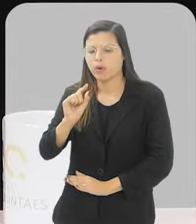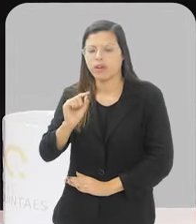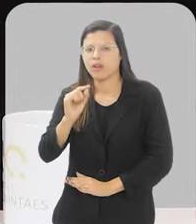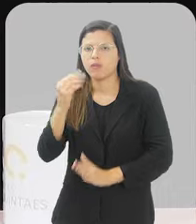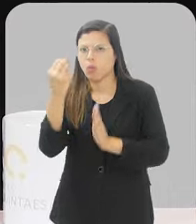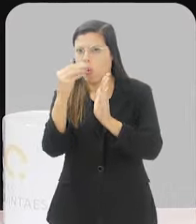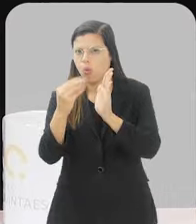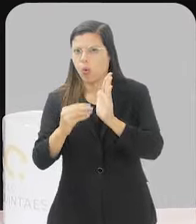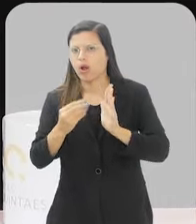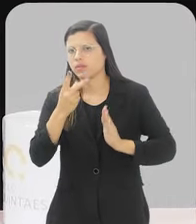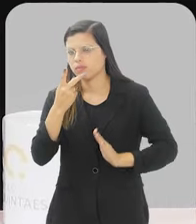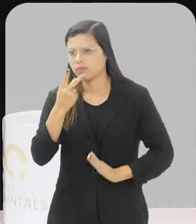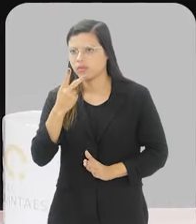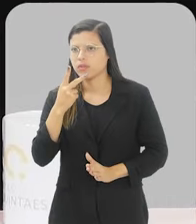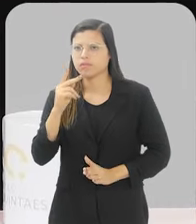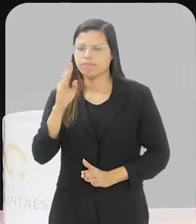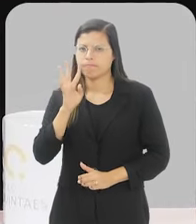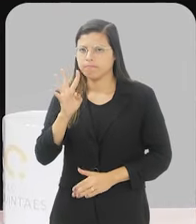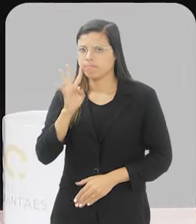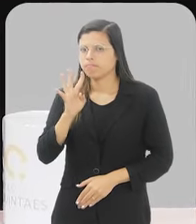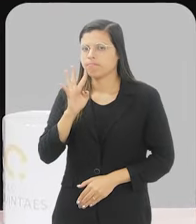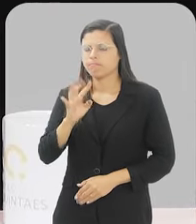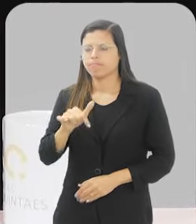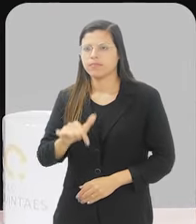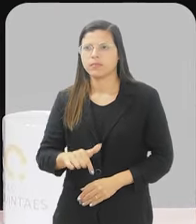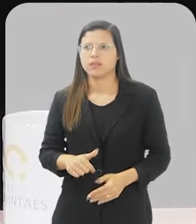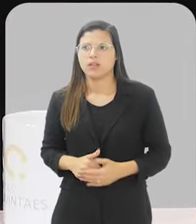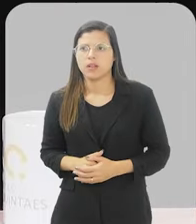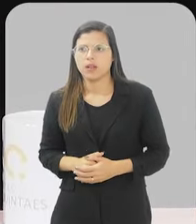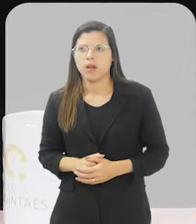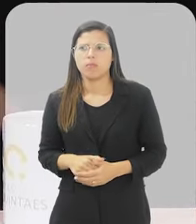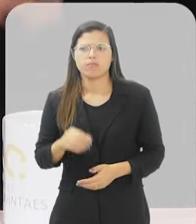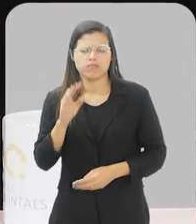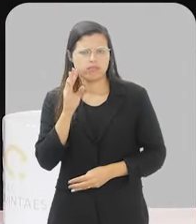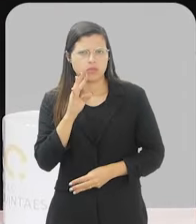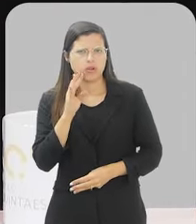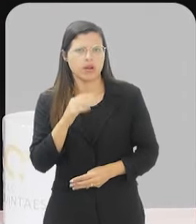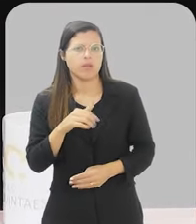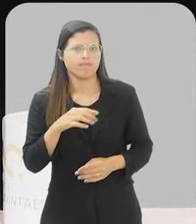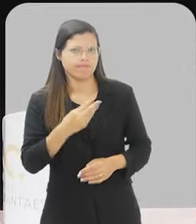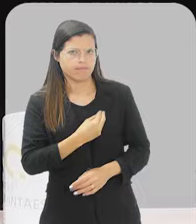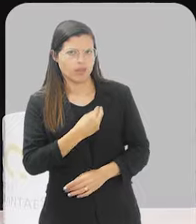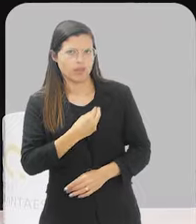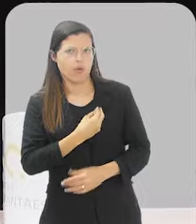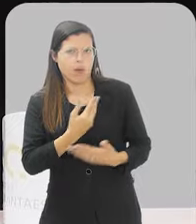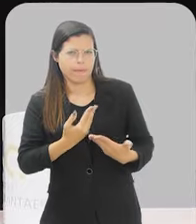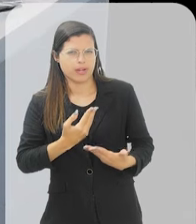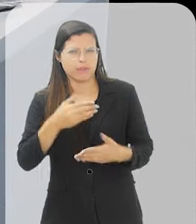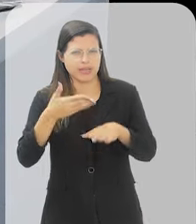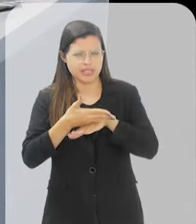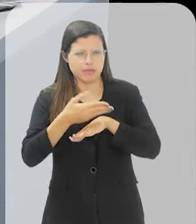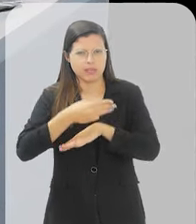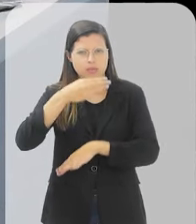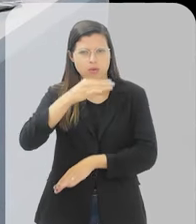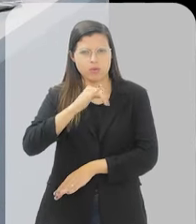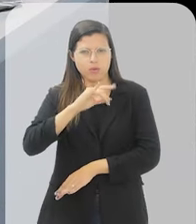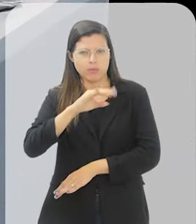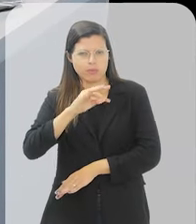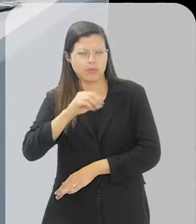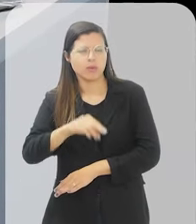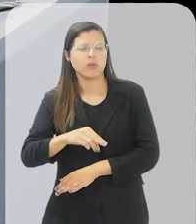dizer. Isso. Entendeu? Então é muito legal. E tem sido bem legal. E a presença do Milton deu uma outra,